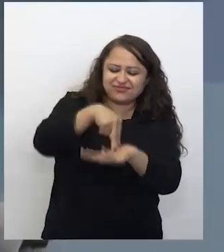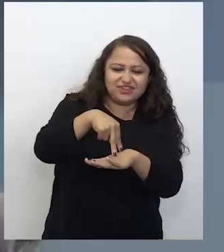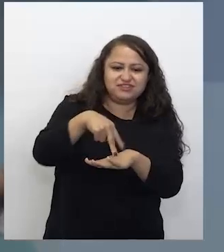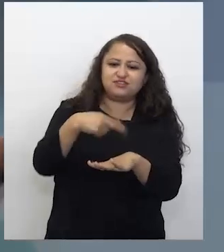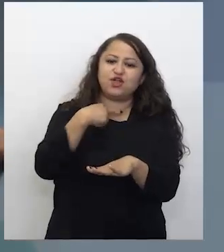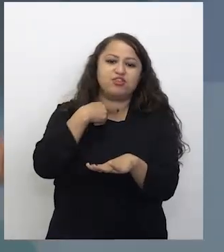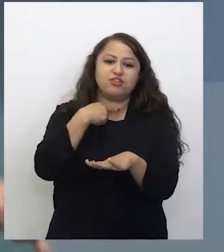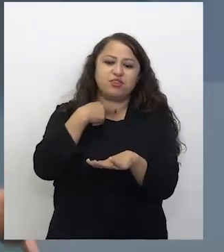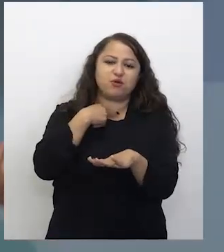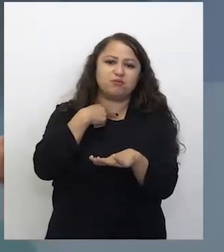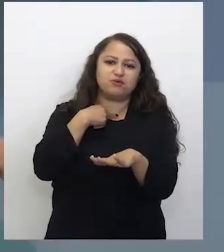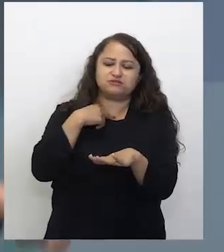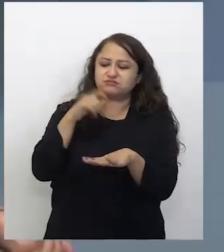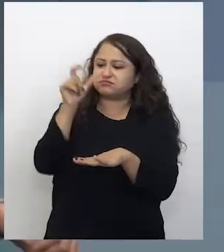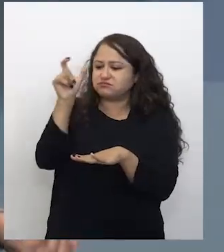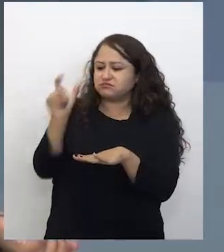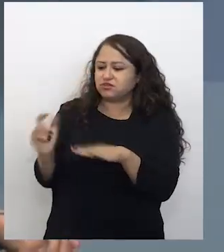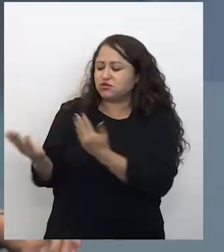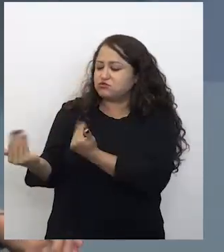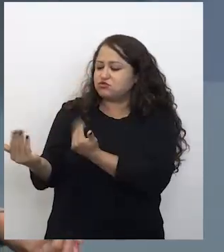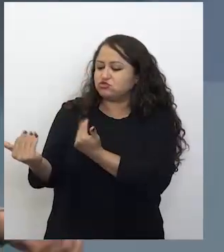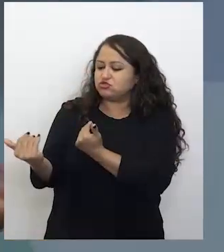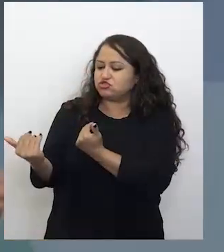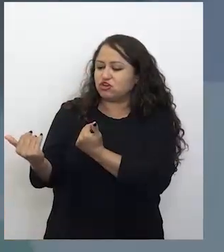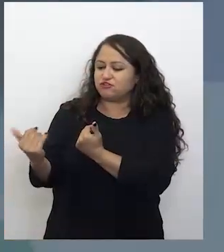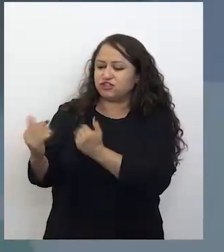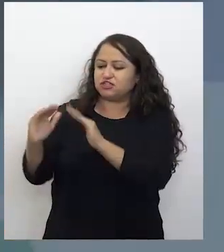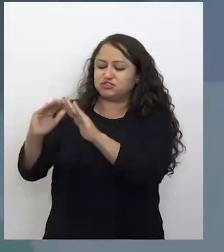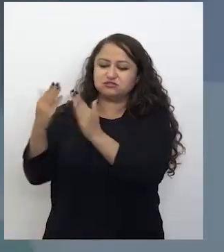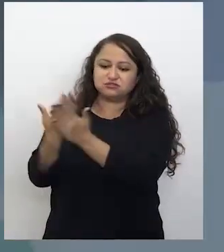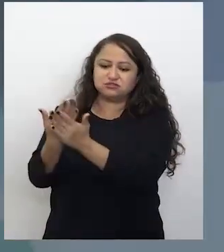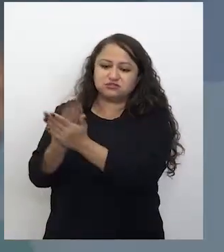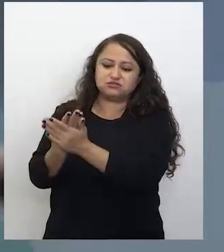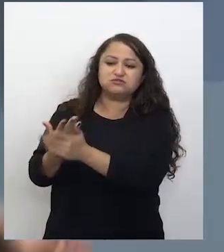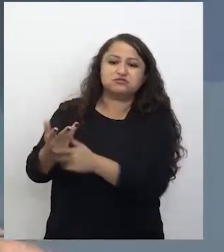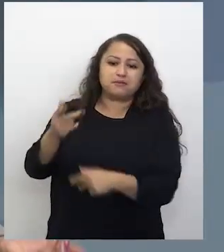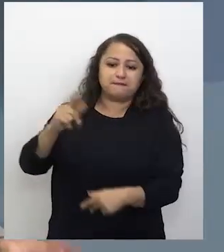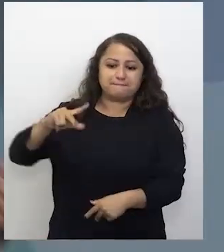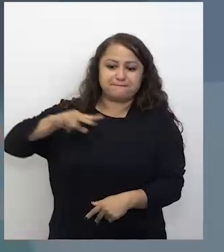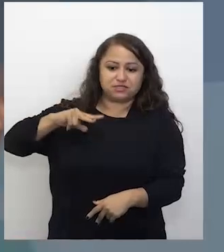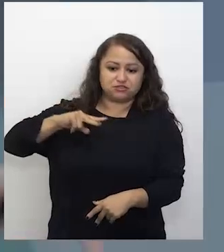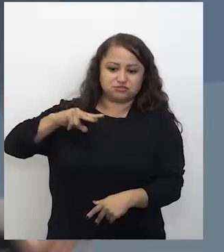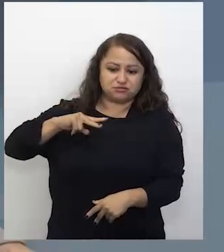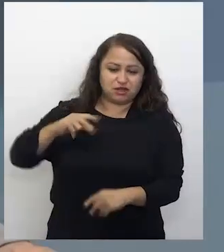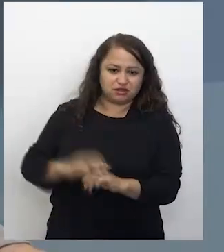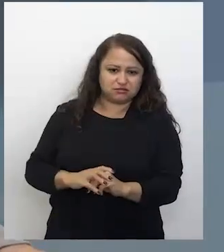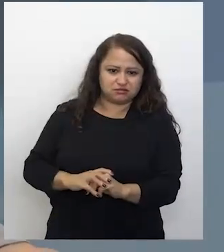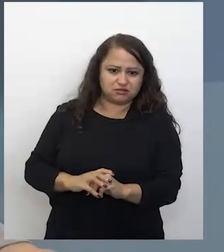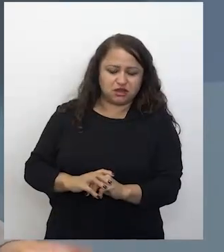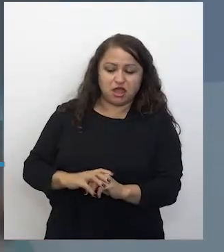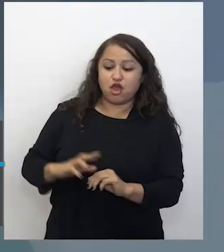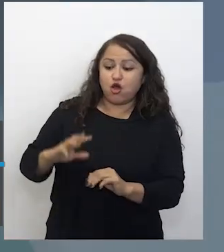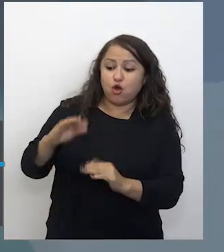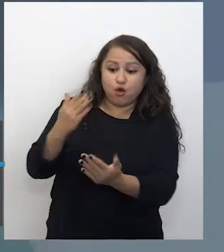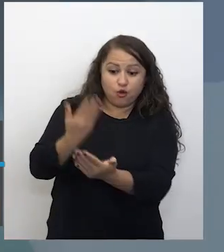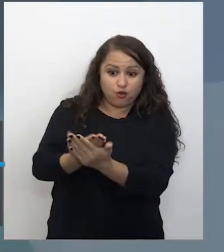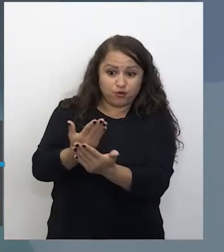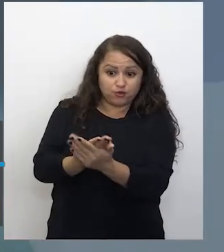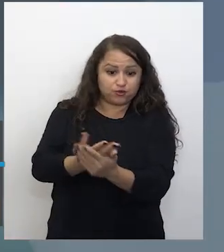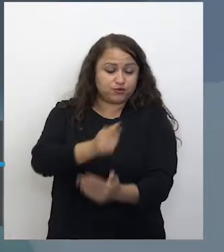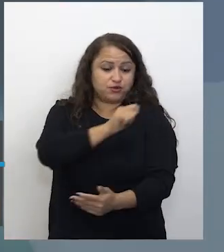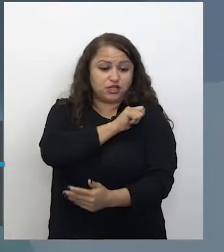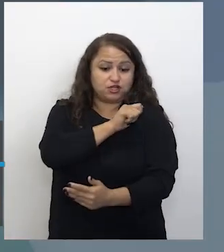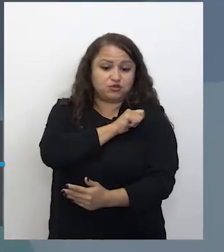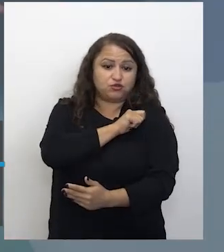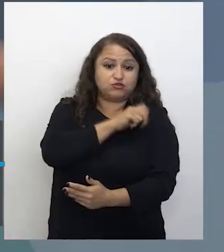pelo garoto que estuda num colégio particular, por exemplo. Ele fala que o aluno da escola pública, principalmente o aluno